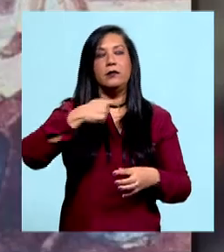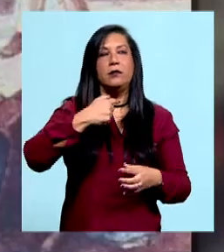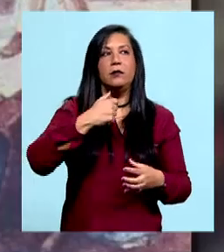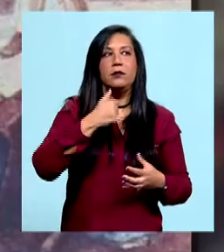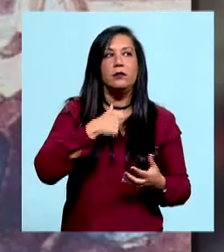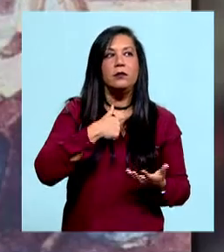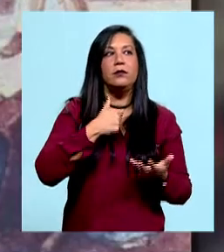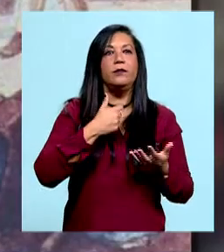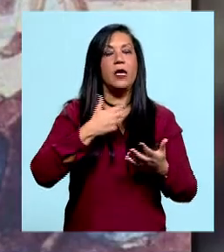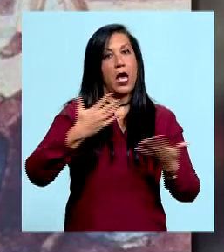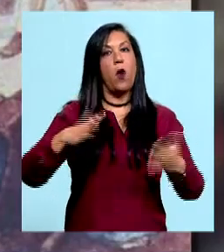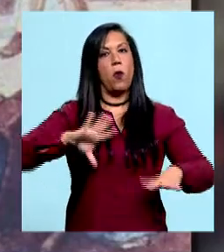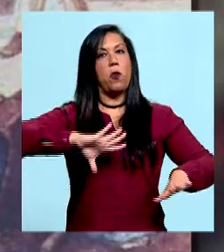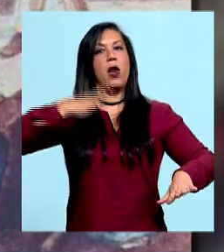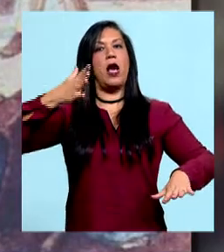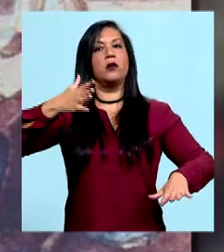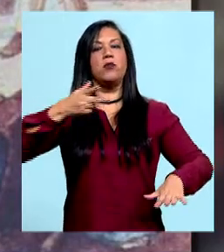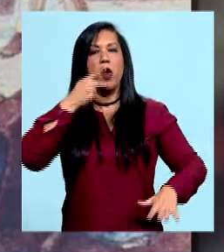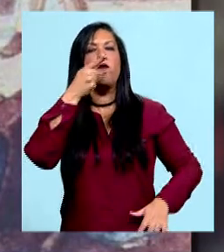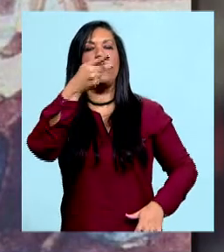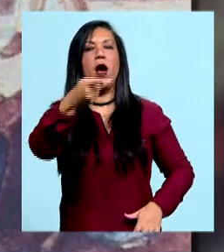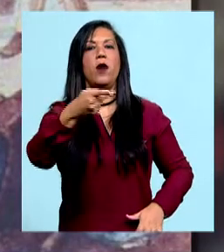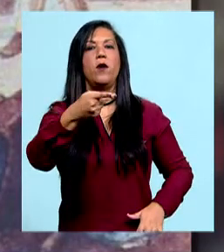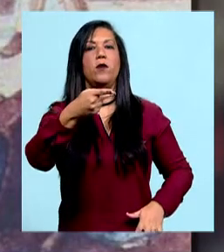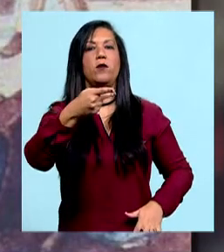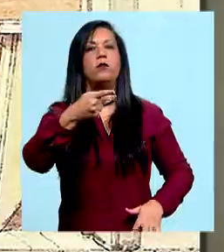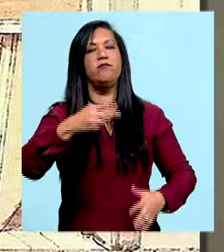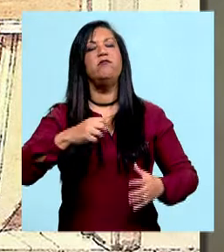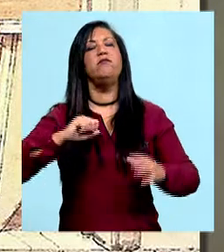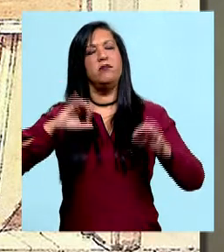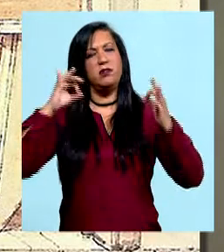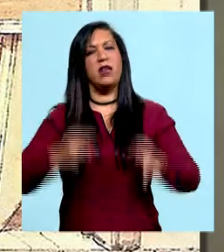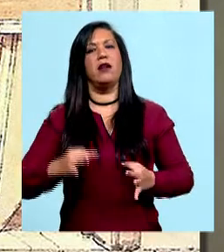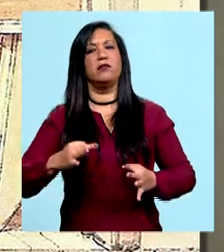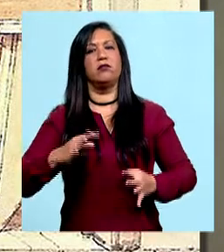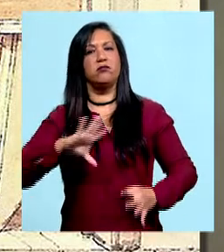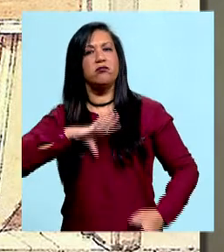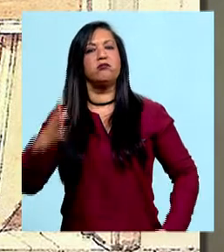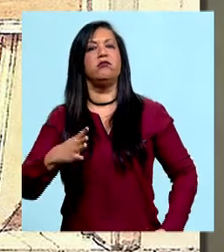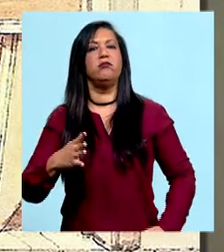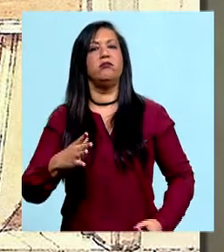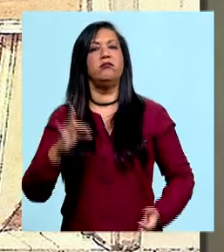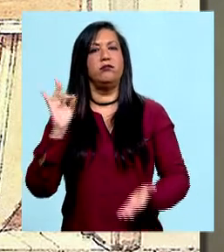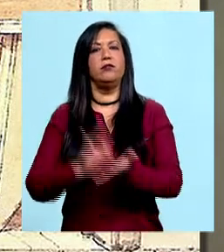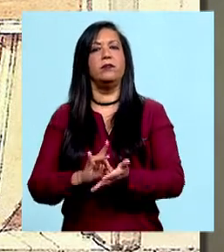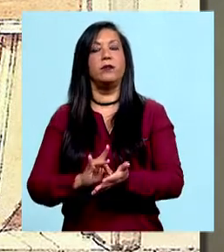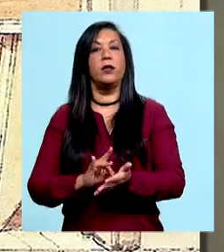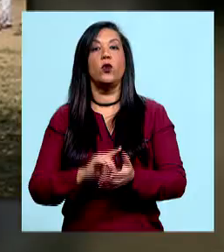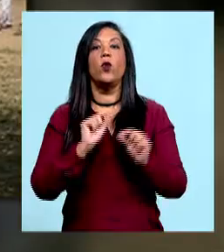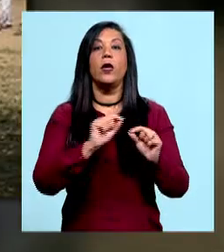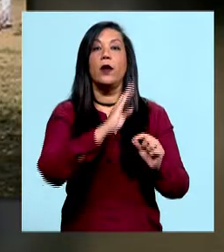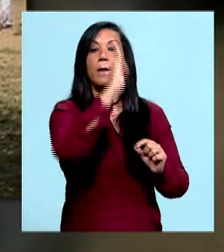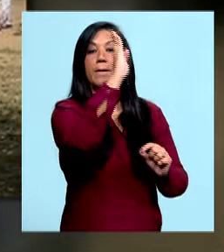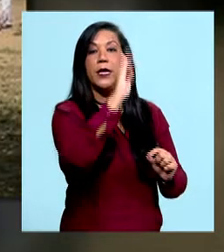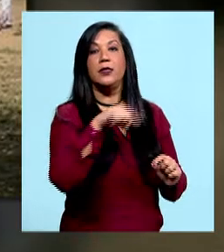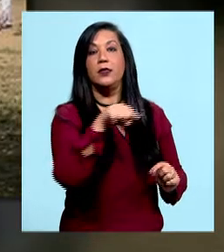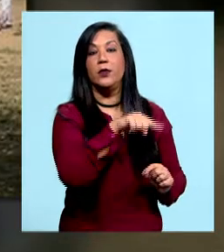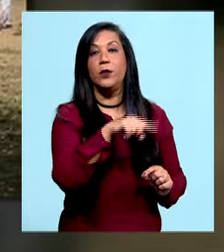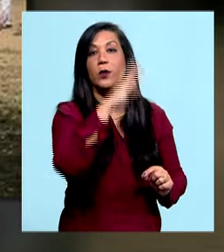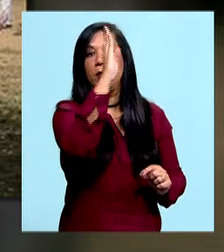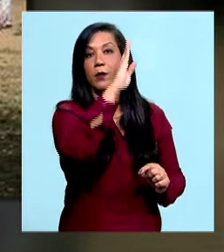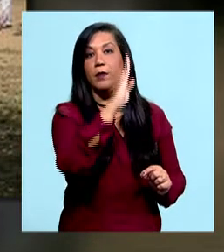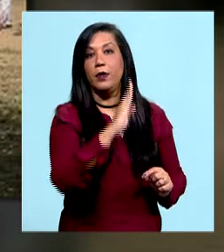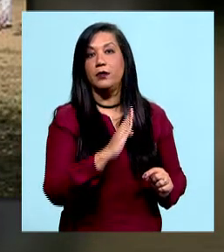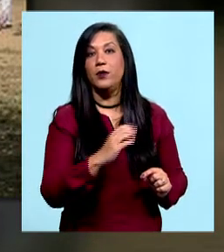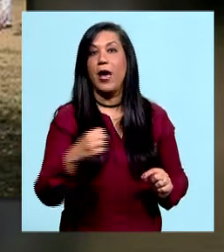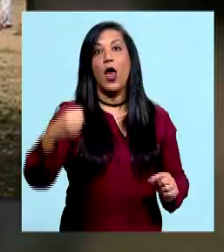muito atrevida, eu digo com toda a segurança, sobretudo sobre o Brasil. Brasil é a